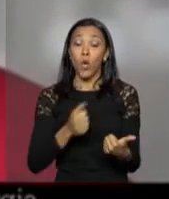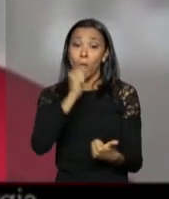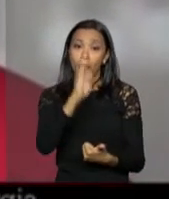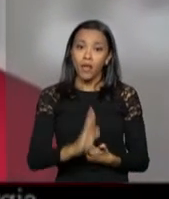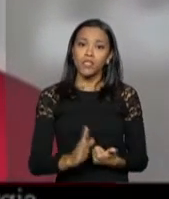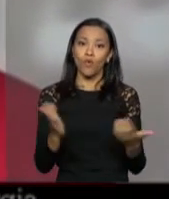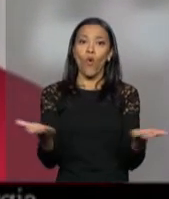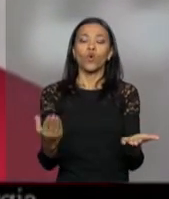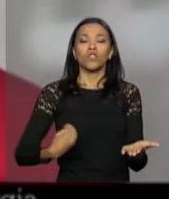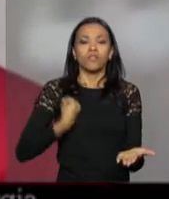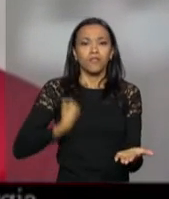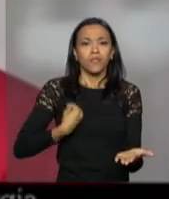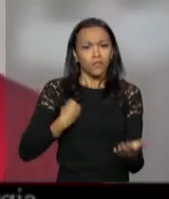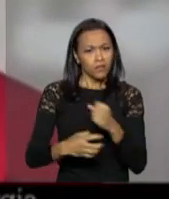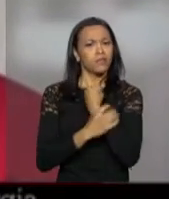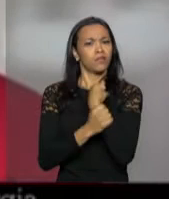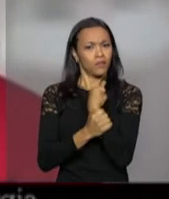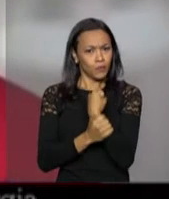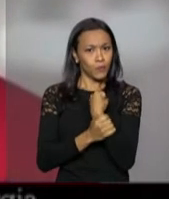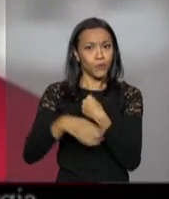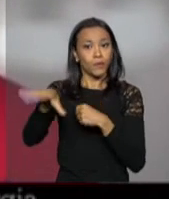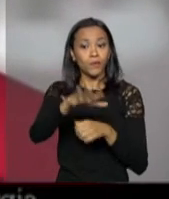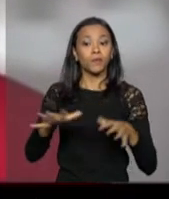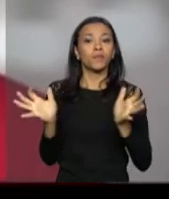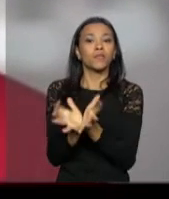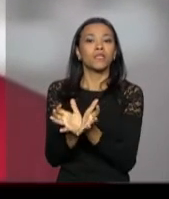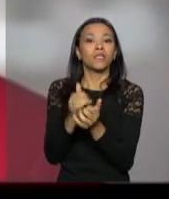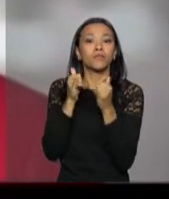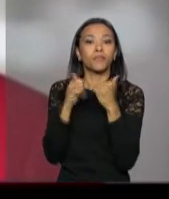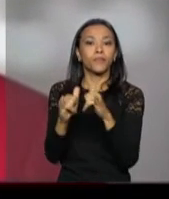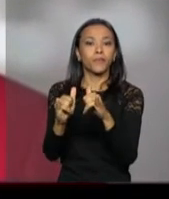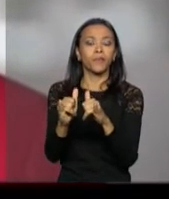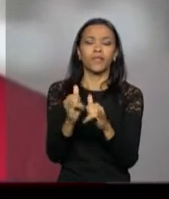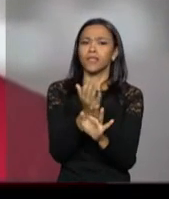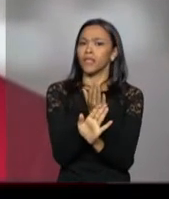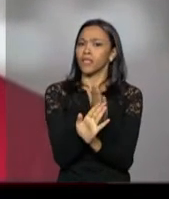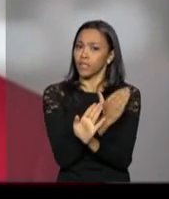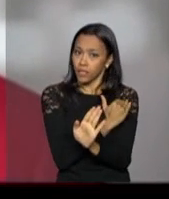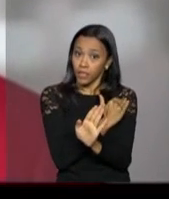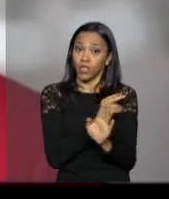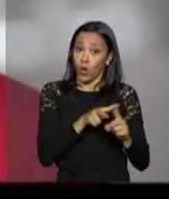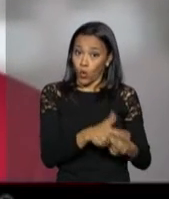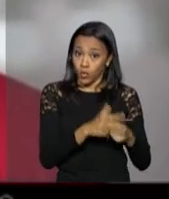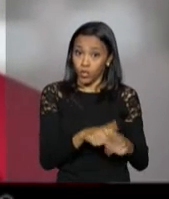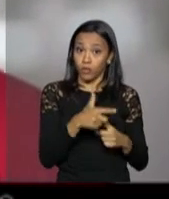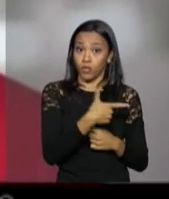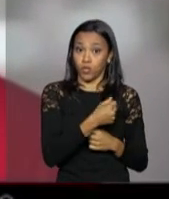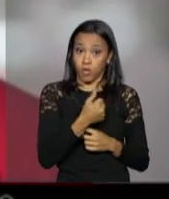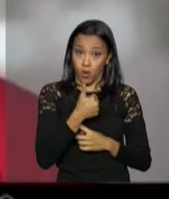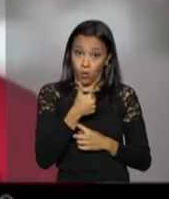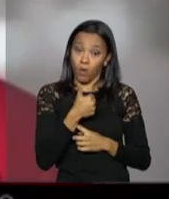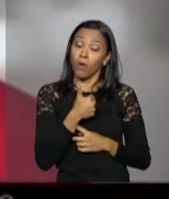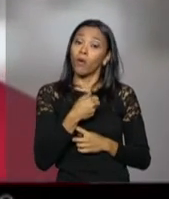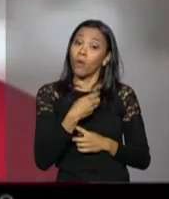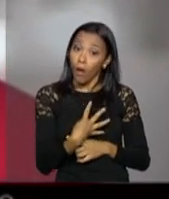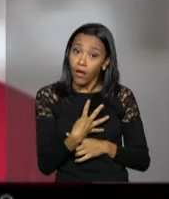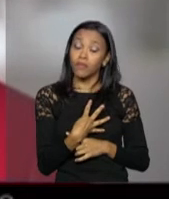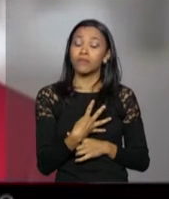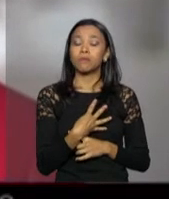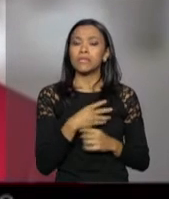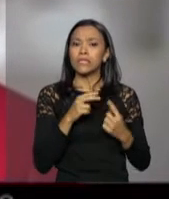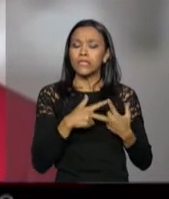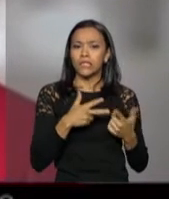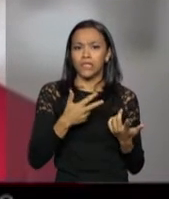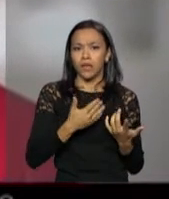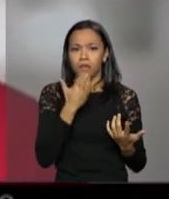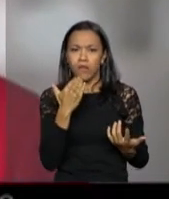uma situação segura na área de energia desde que corrigiu em 2004 as grandes distorções que havia